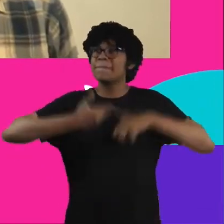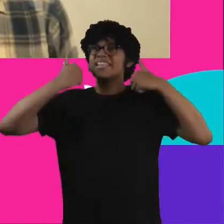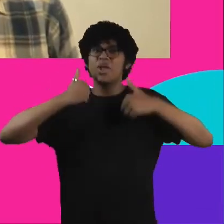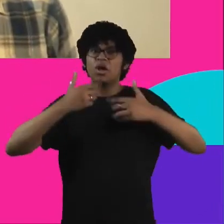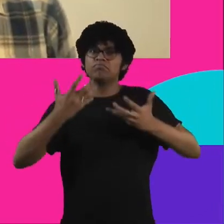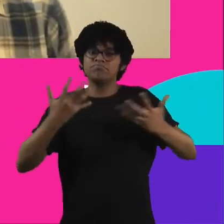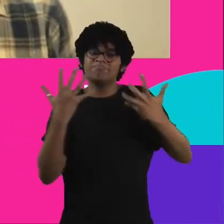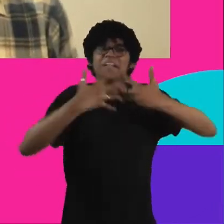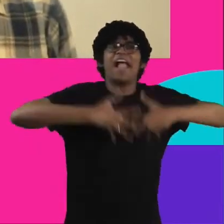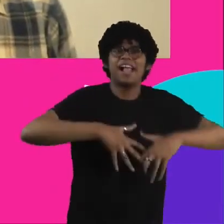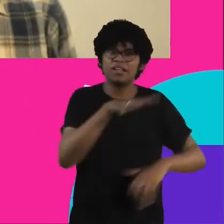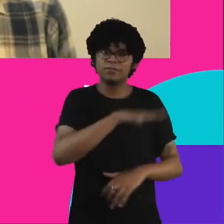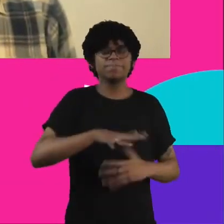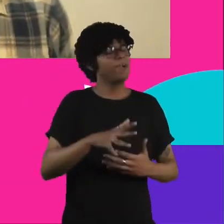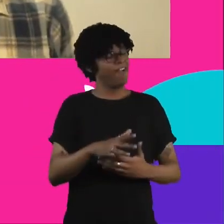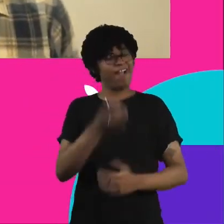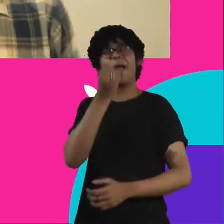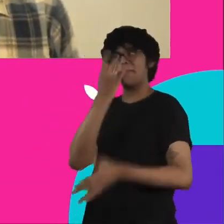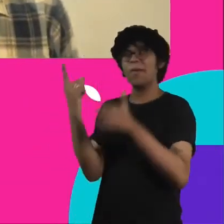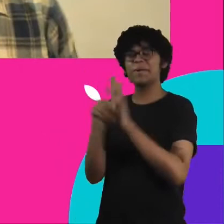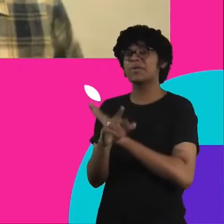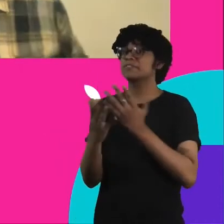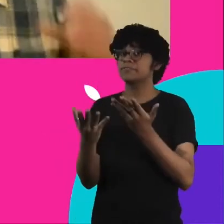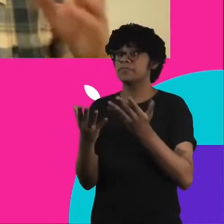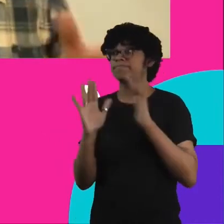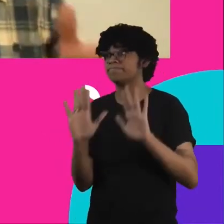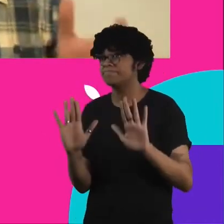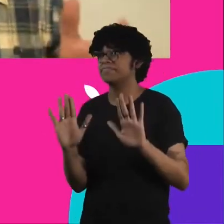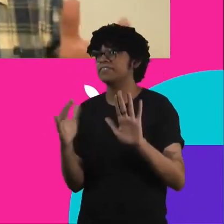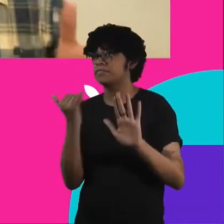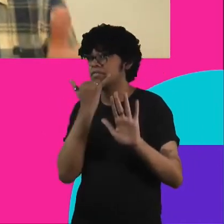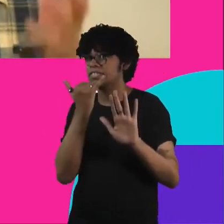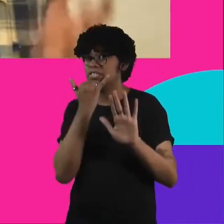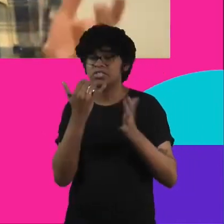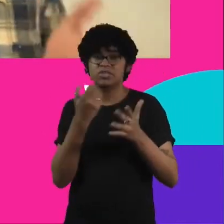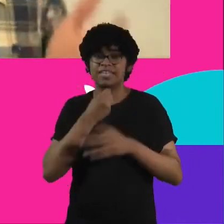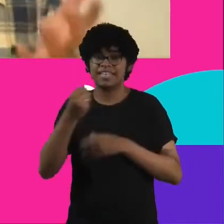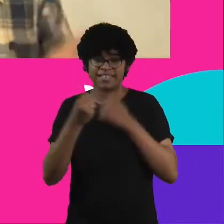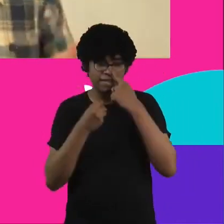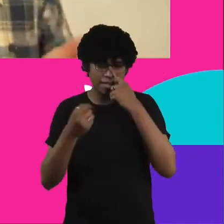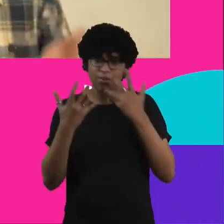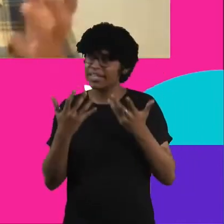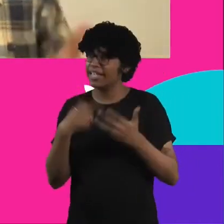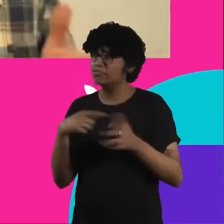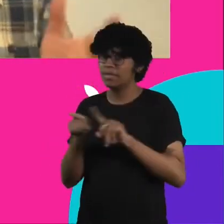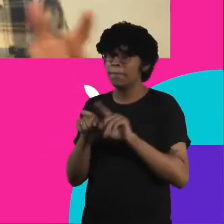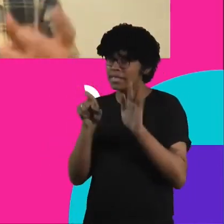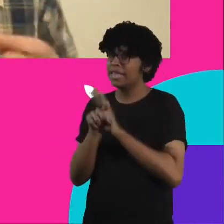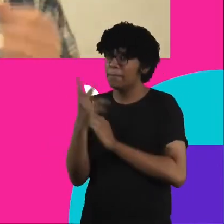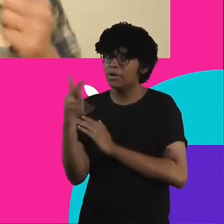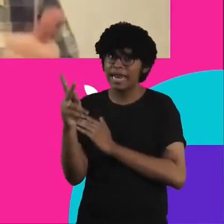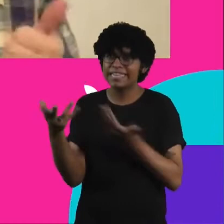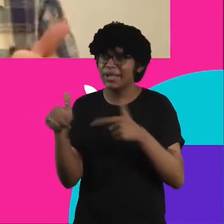essa temática. Qual é a melhor maneira de se envolverem? É uma ótima pergunta e eu devo dizer que pena que você